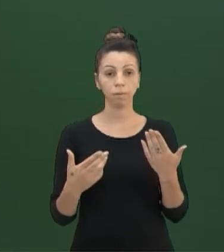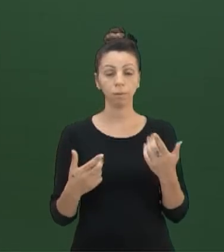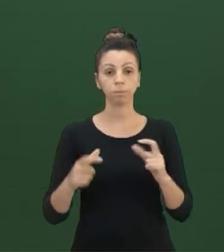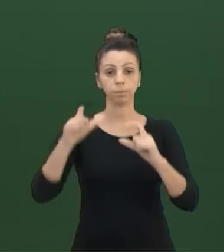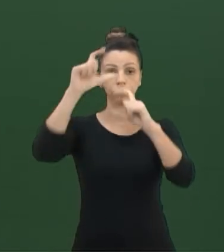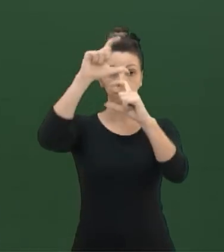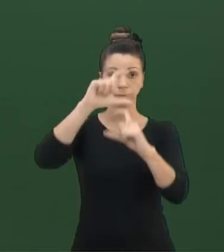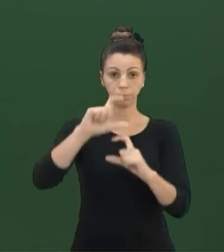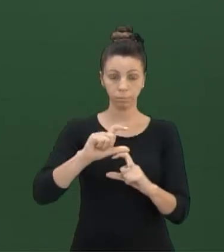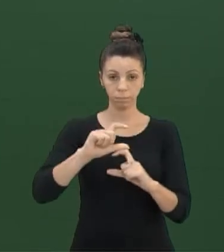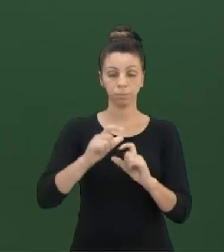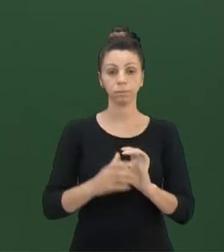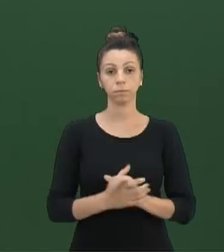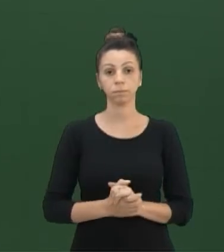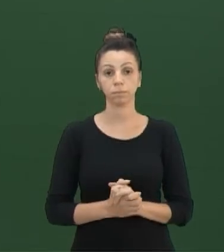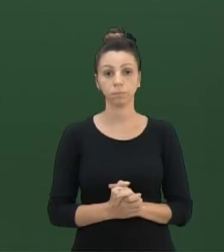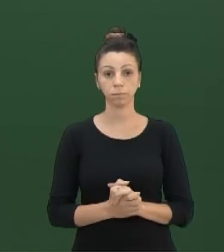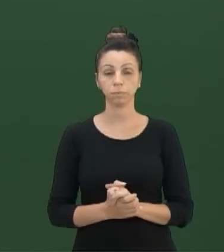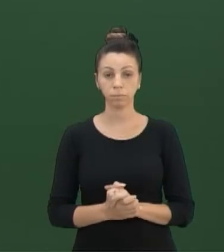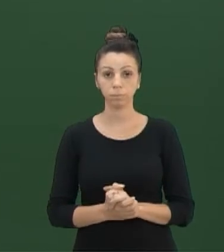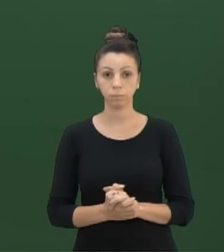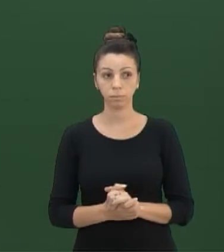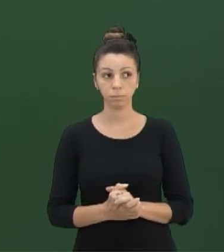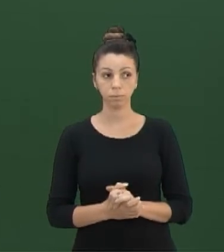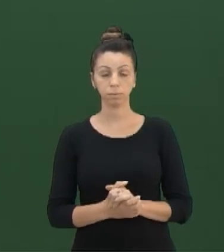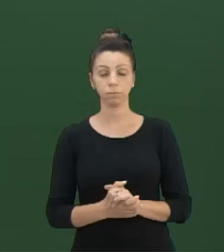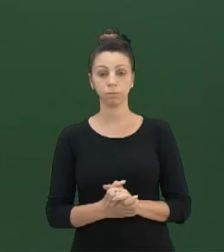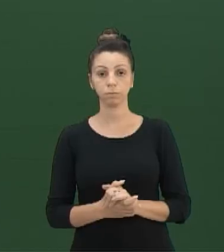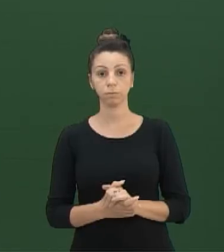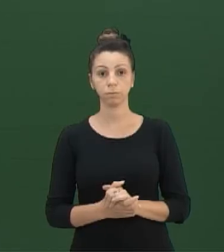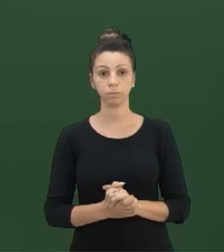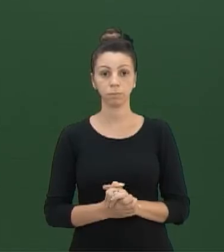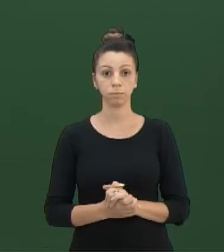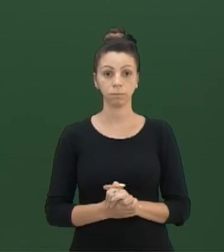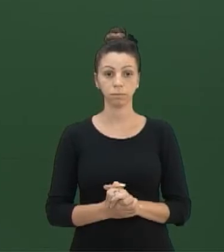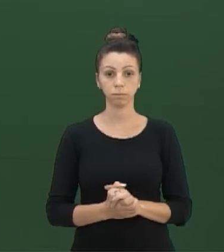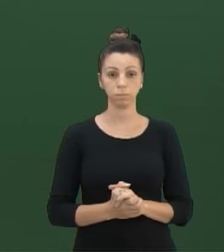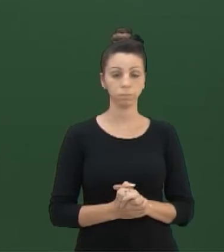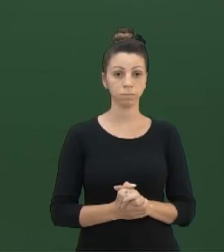continha. 25 vezes